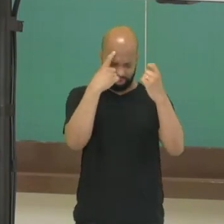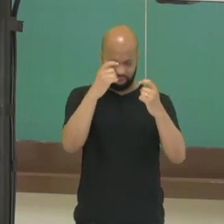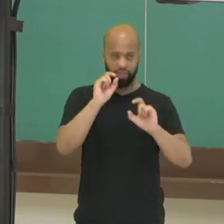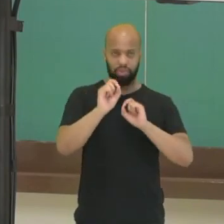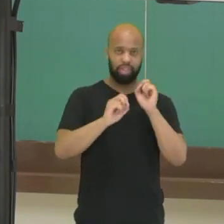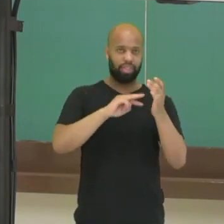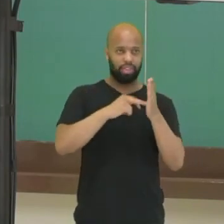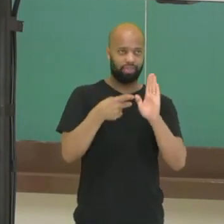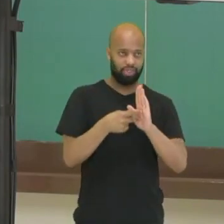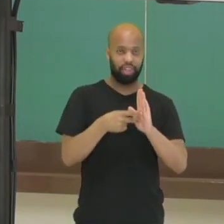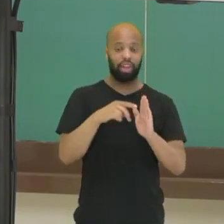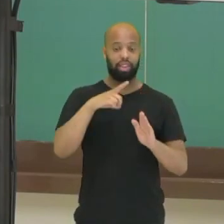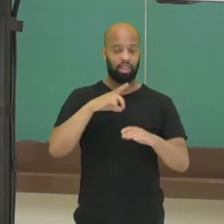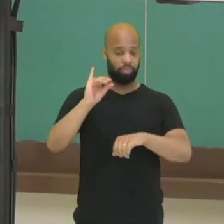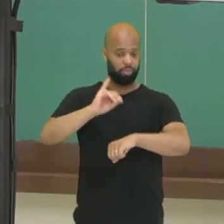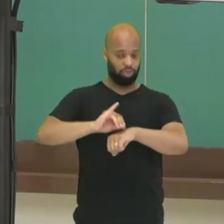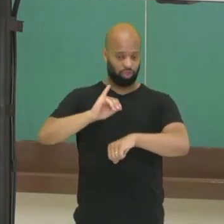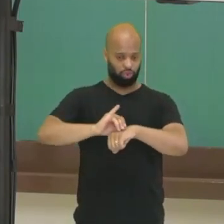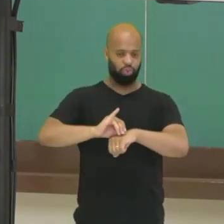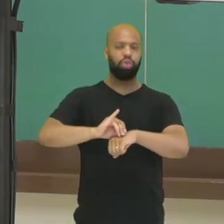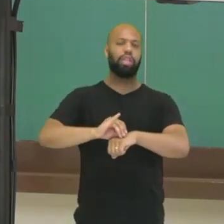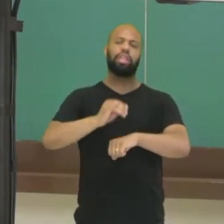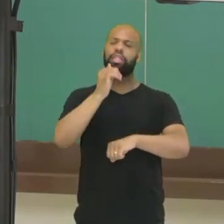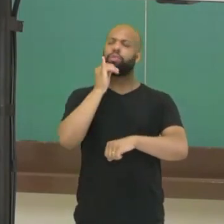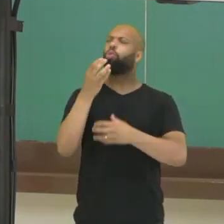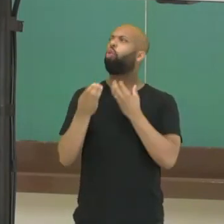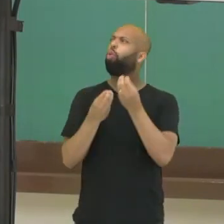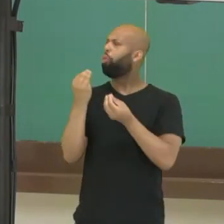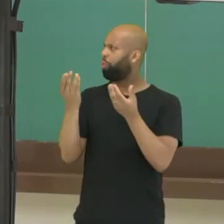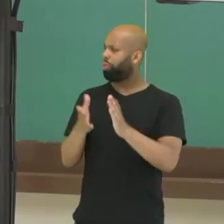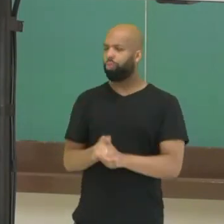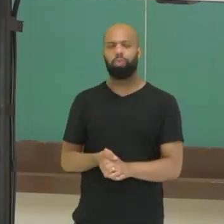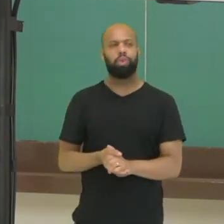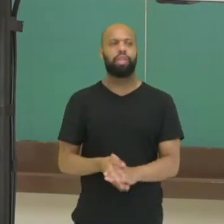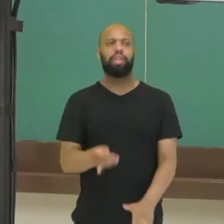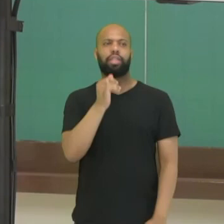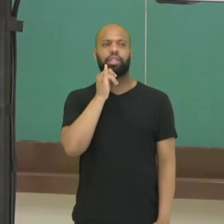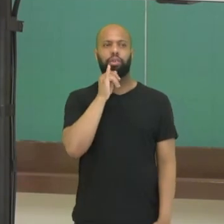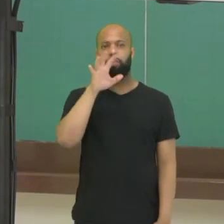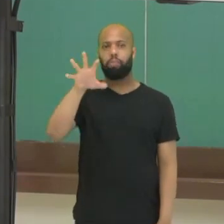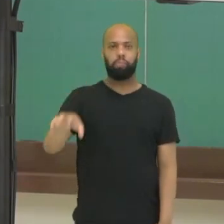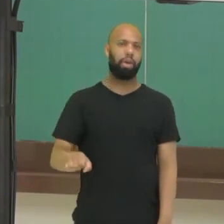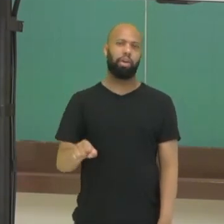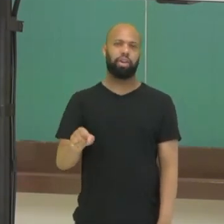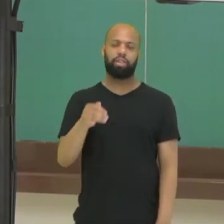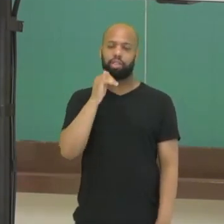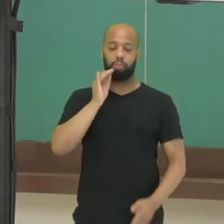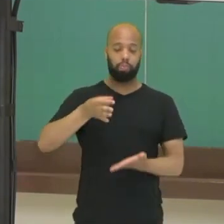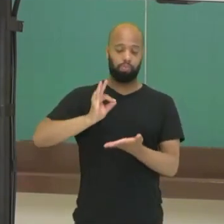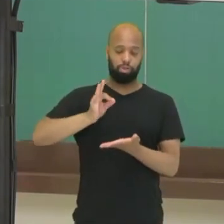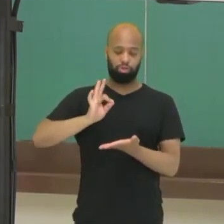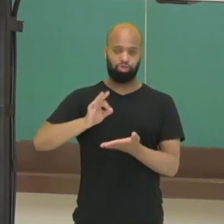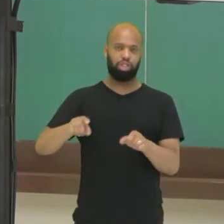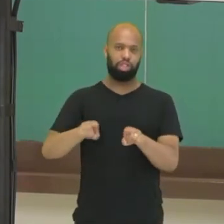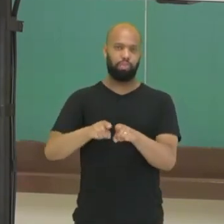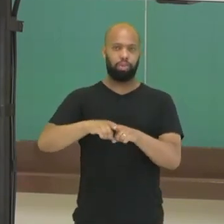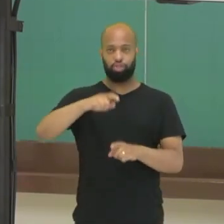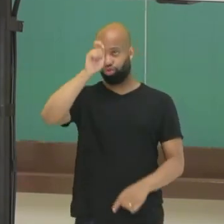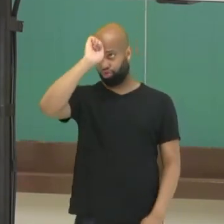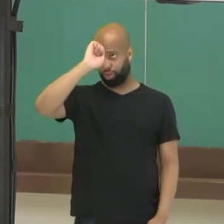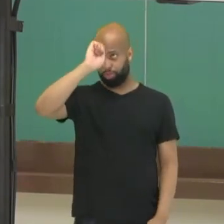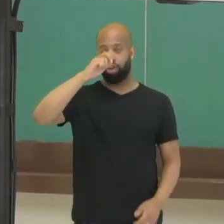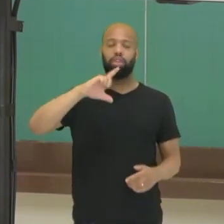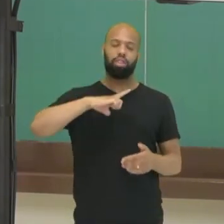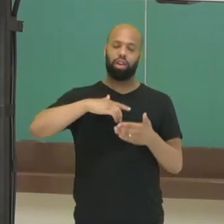quê? Improvisar com um objeto. Professora, como assim improvisar com um objeto, né? Então, eu posso pegar, por exemplo, uma xícara, um chapéu e a partir